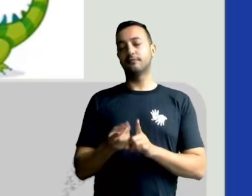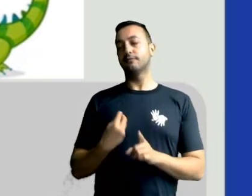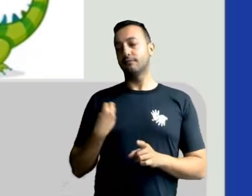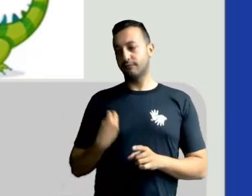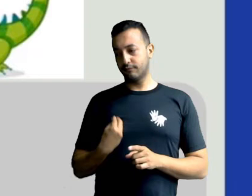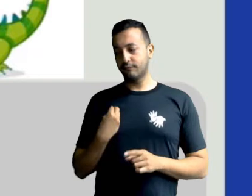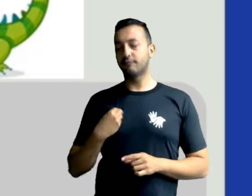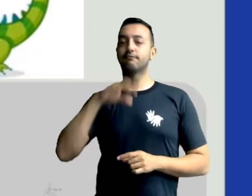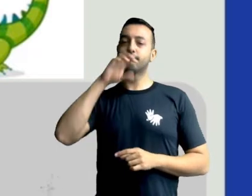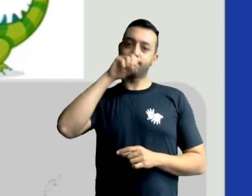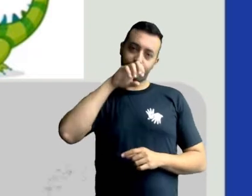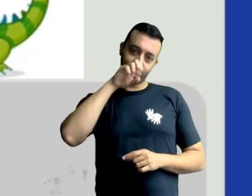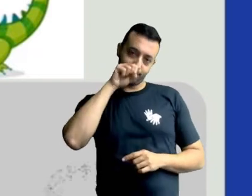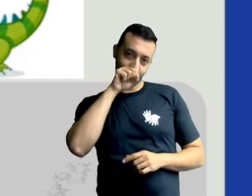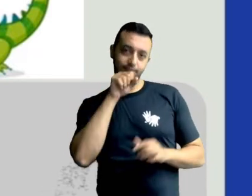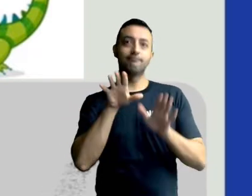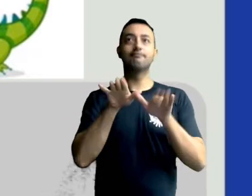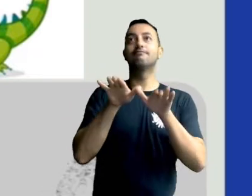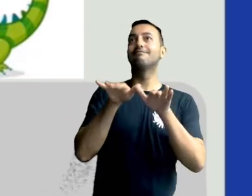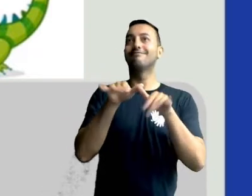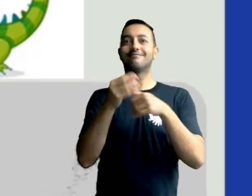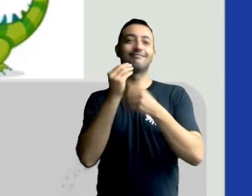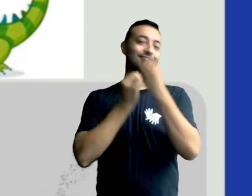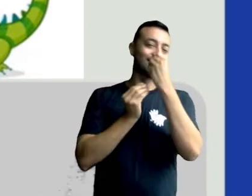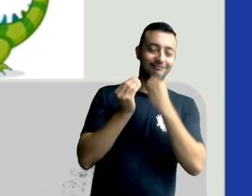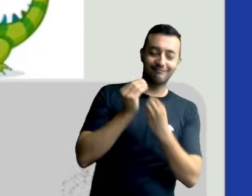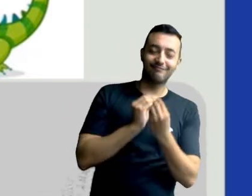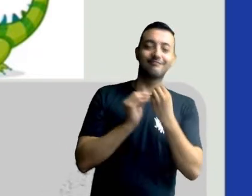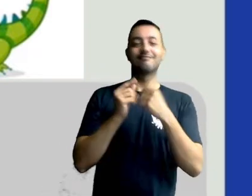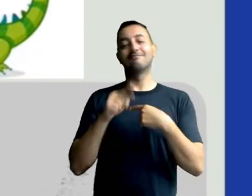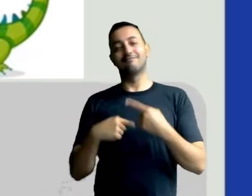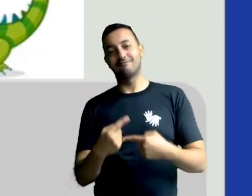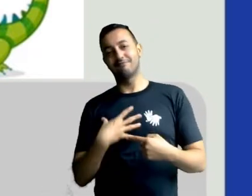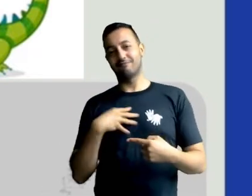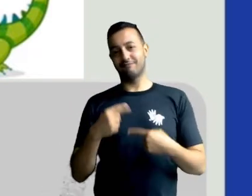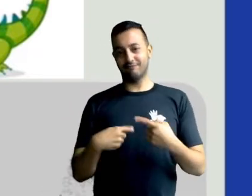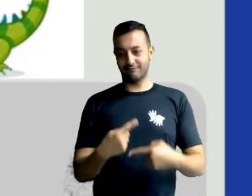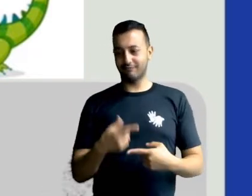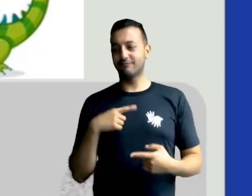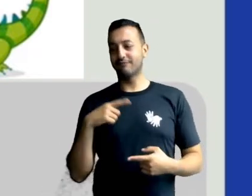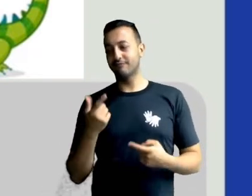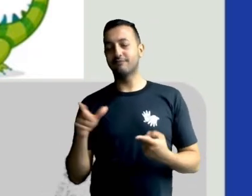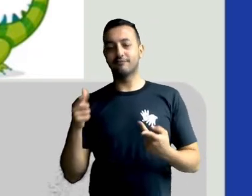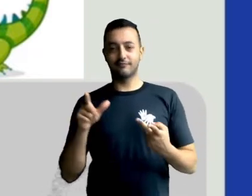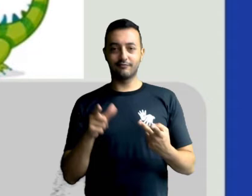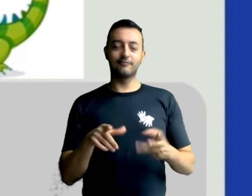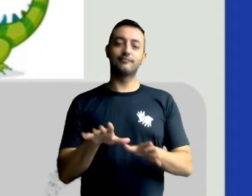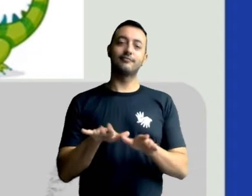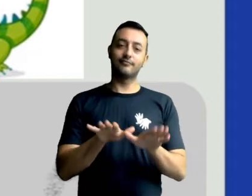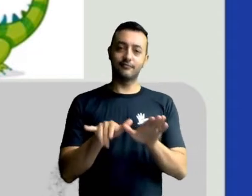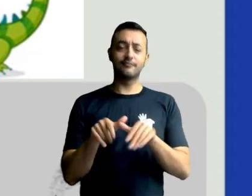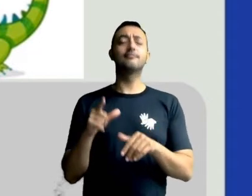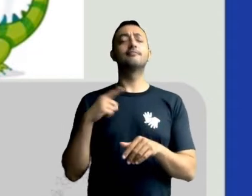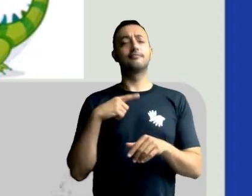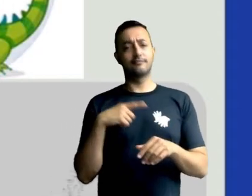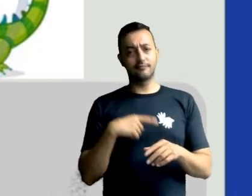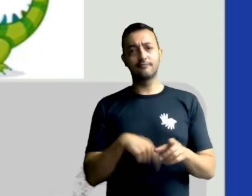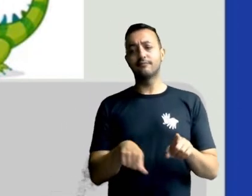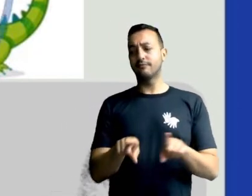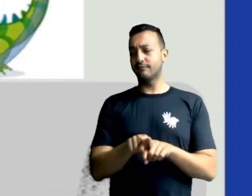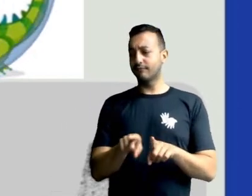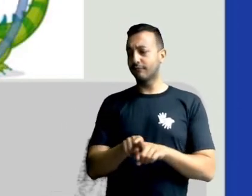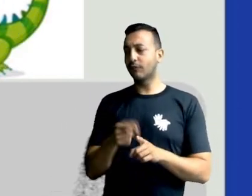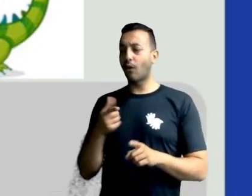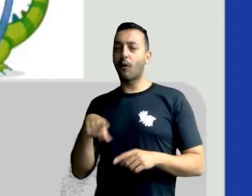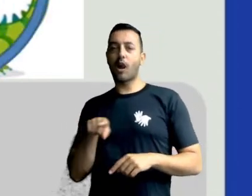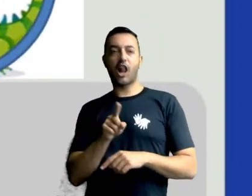um ser vivo, ela respira, ela se alimenta, ela se reproduz, vai gerar aí outras borboletinhas, assim